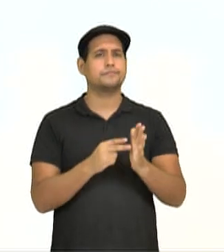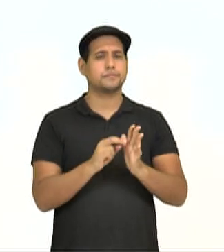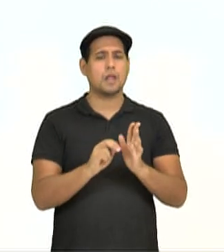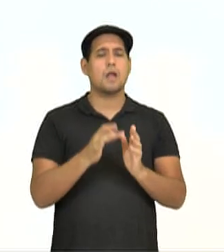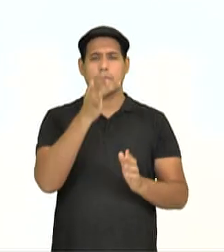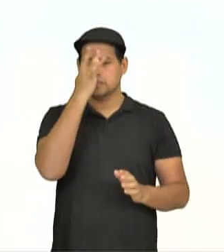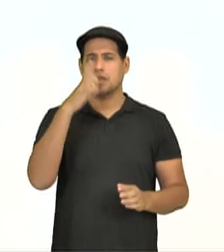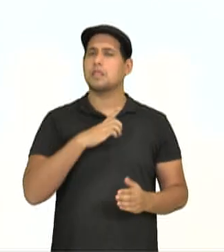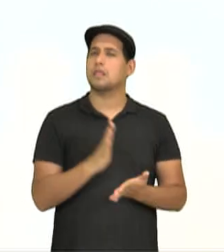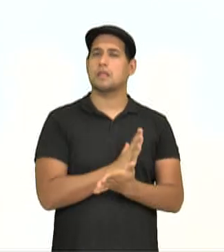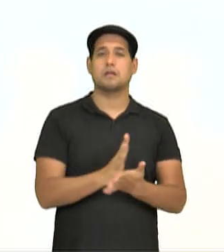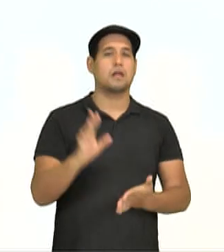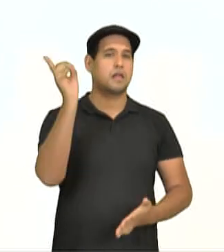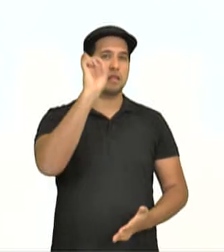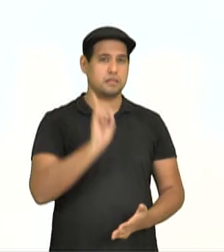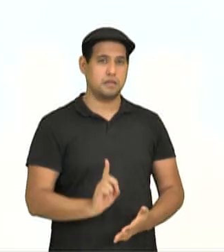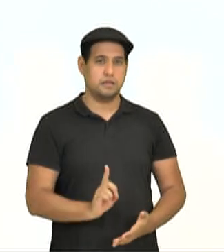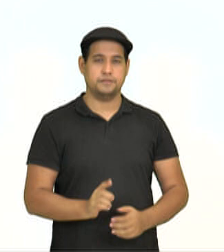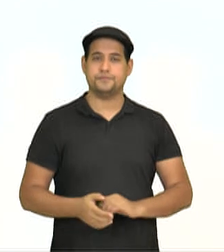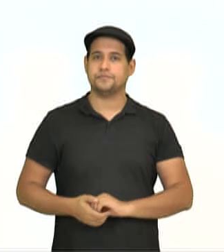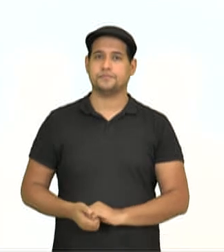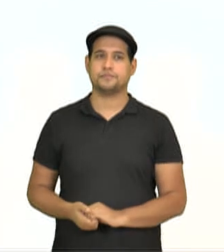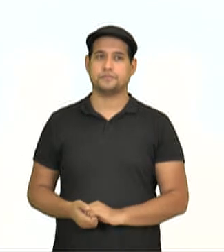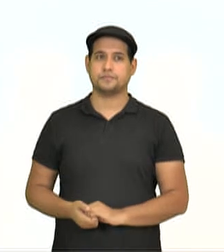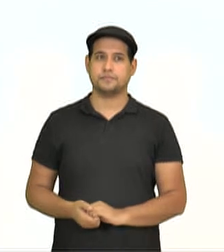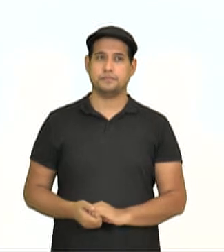que possuem algum tipo de deficiência.